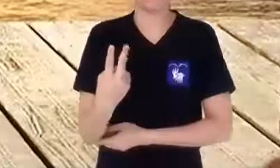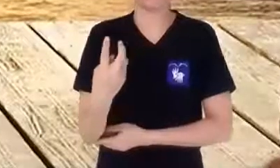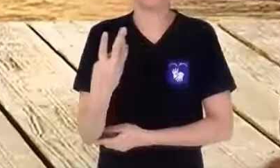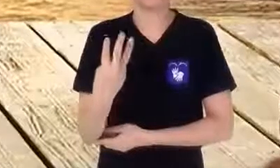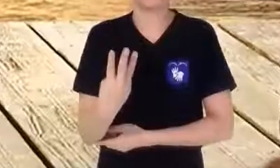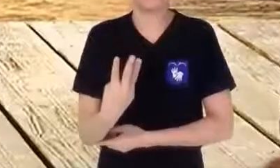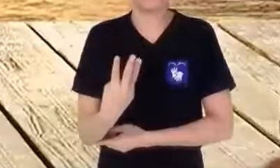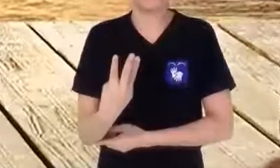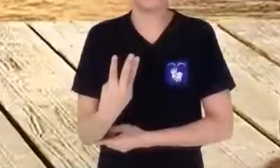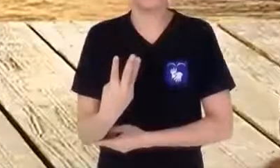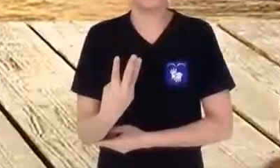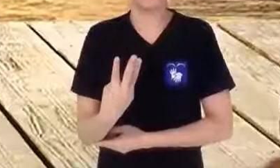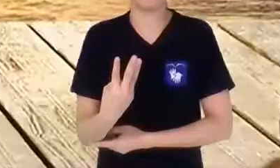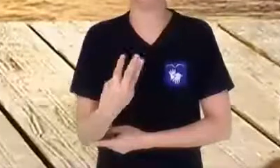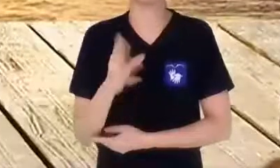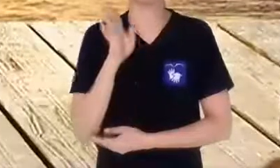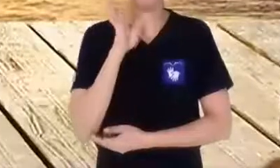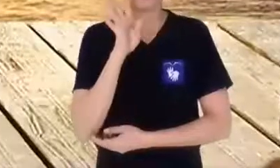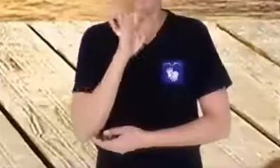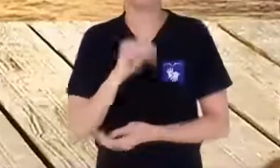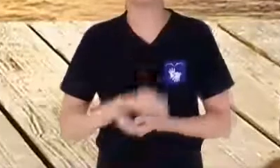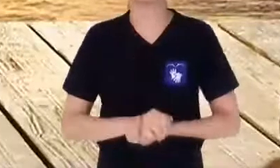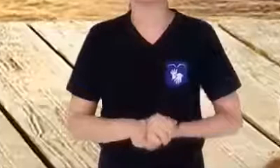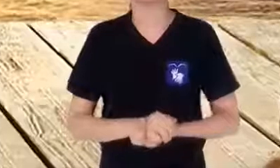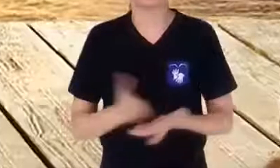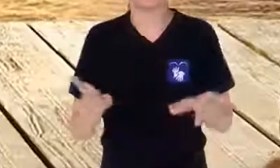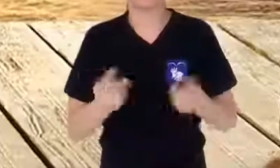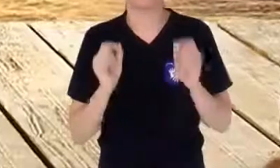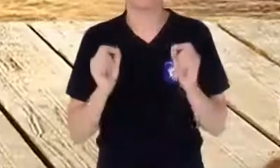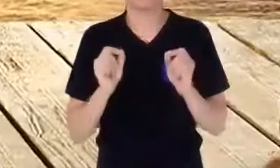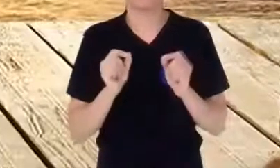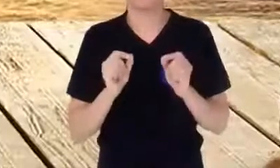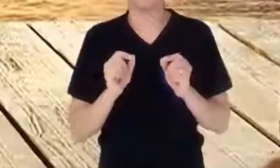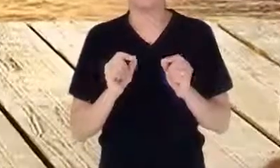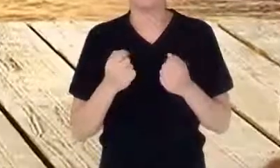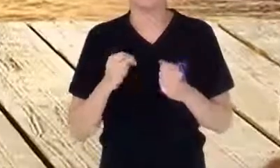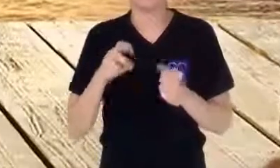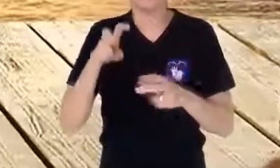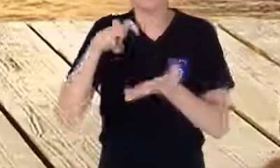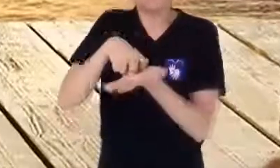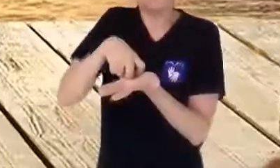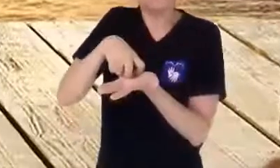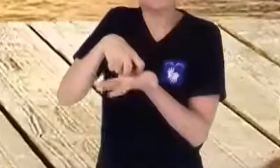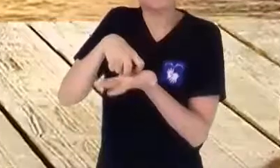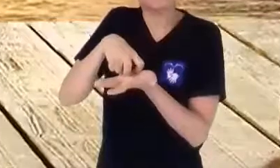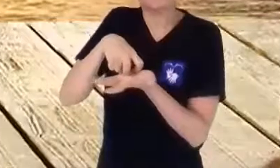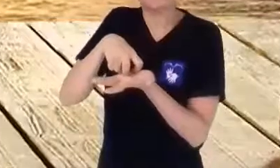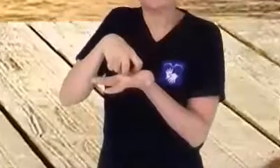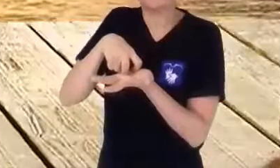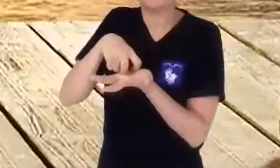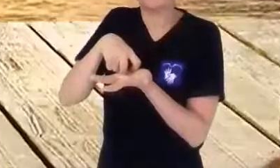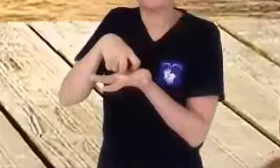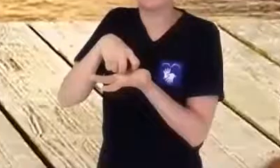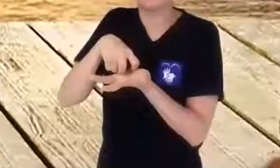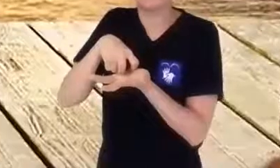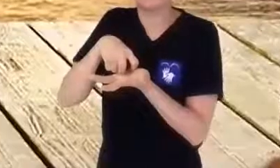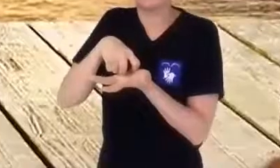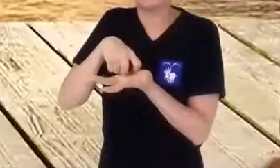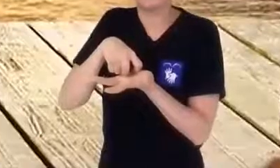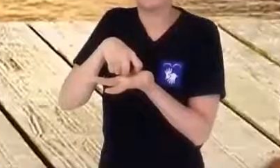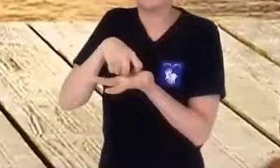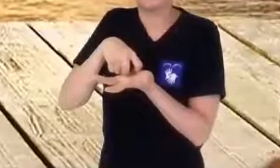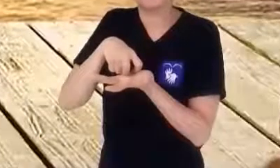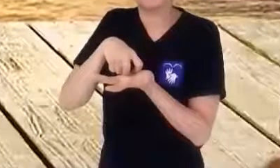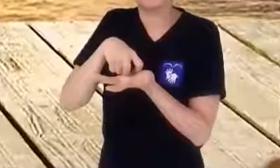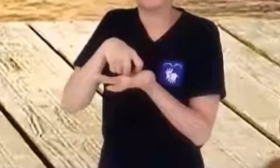1, 2, 3. Muito legal. Agora diz para que eu fique abaixado. Se abaixem, me ajuda. Todo mundo abaixadinho. Isso. Agora vamos ter que